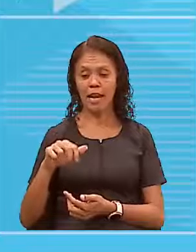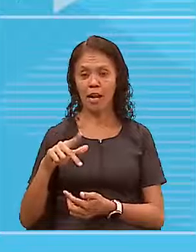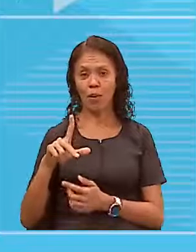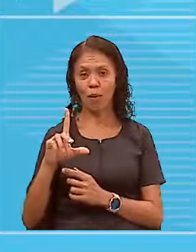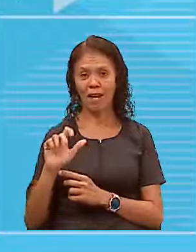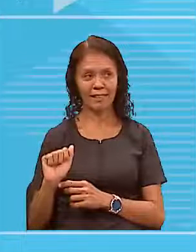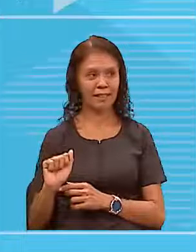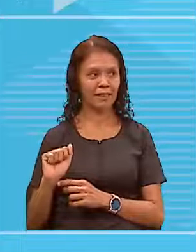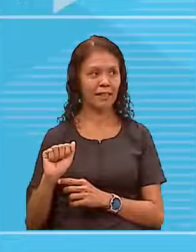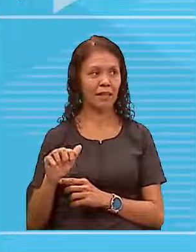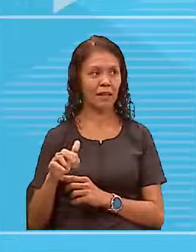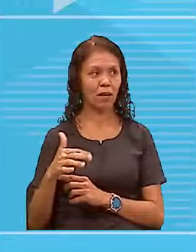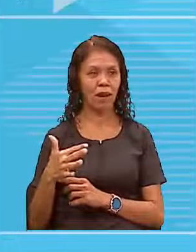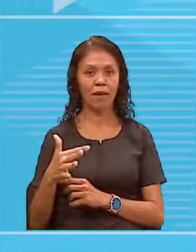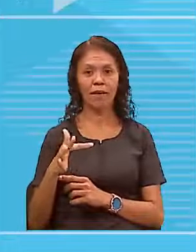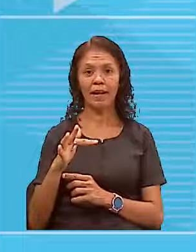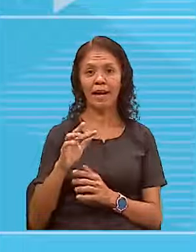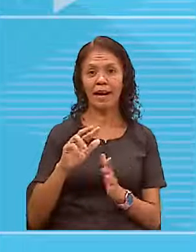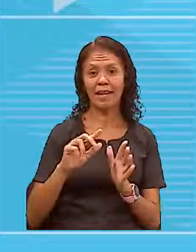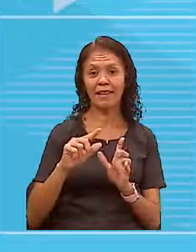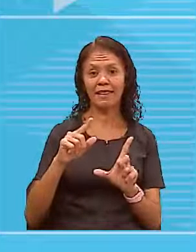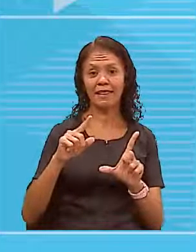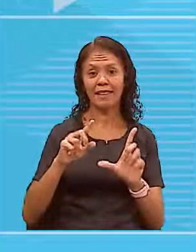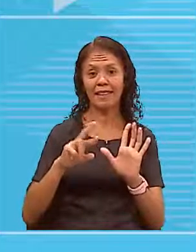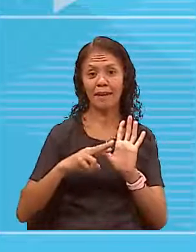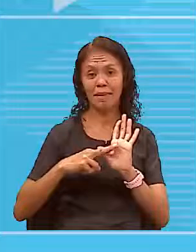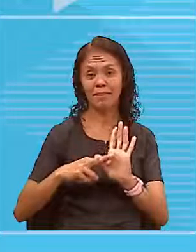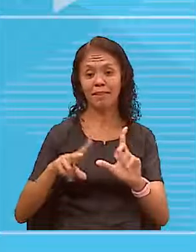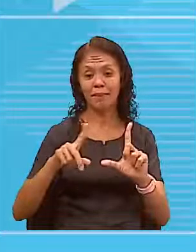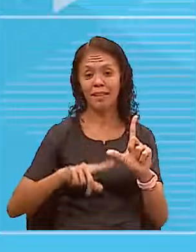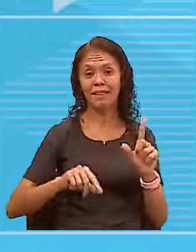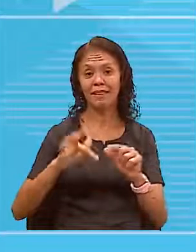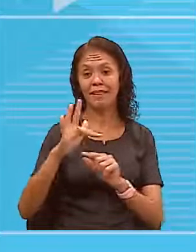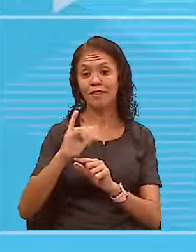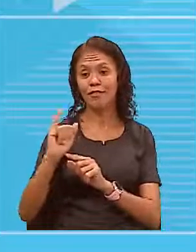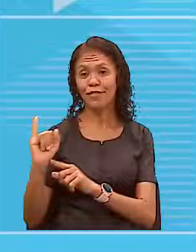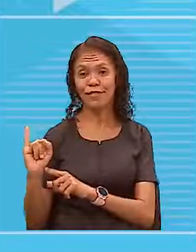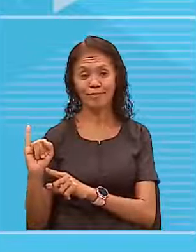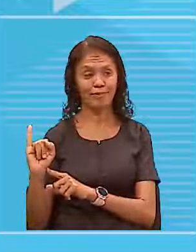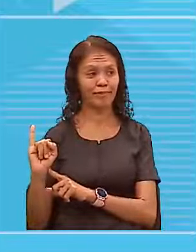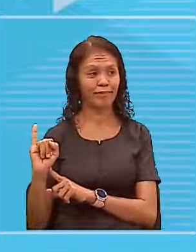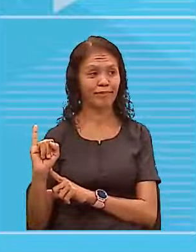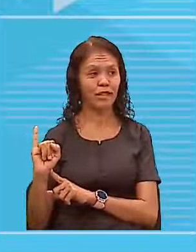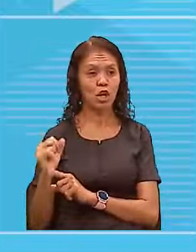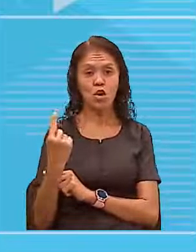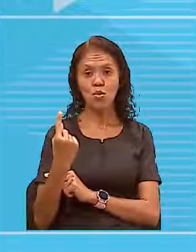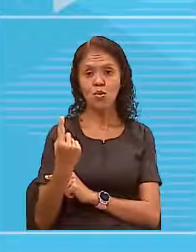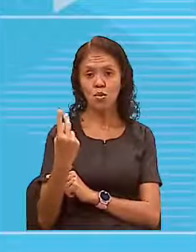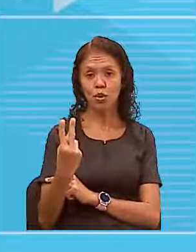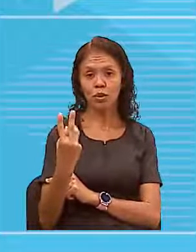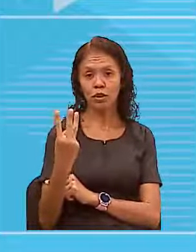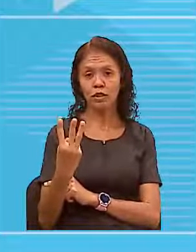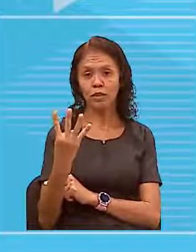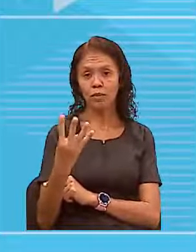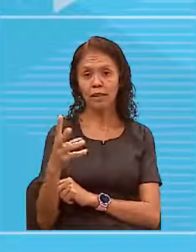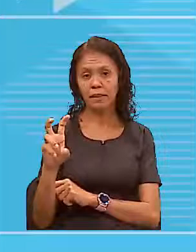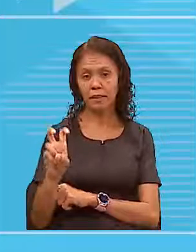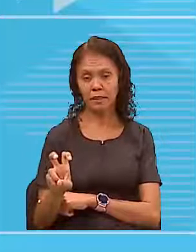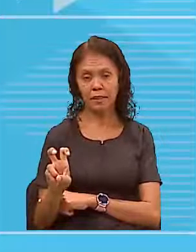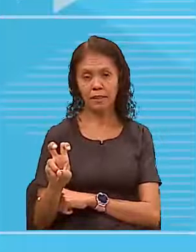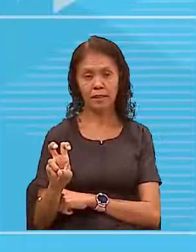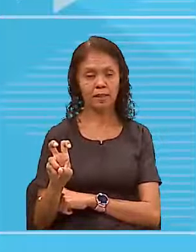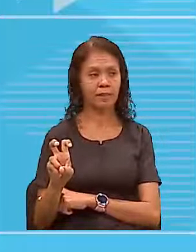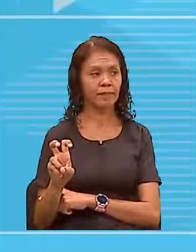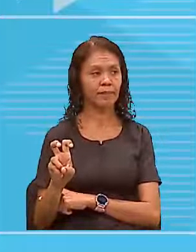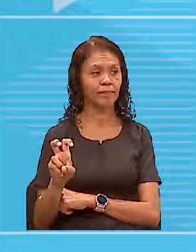e I. Qual a frequência? Então, de zeros. É um, dois, três, quatro, cinco.